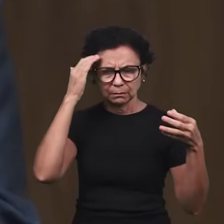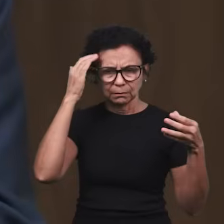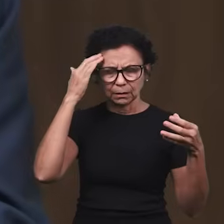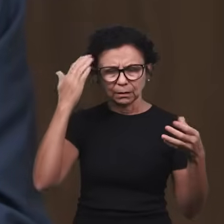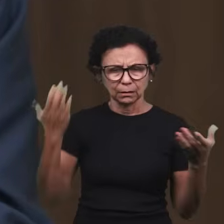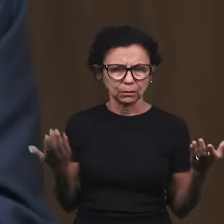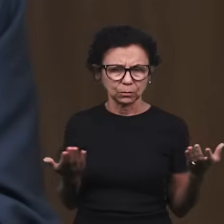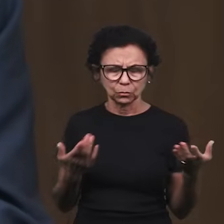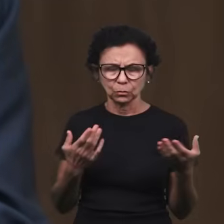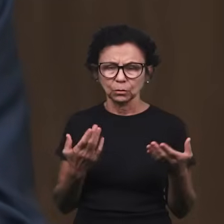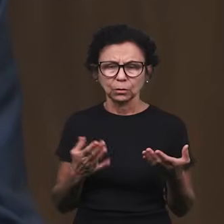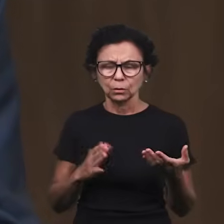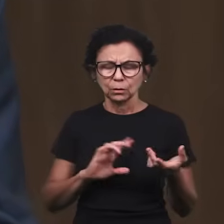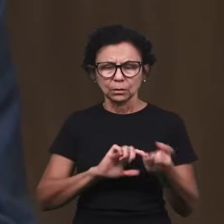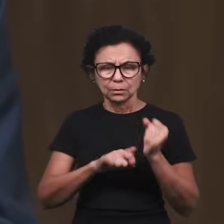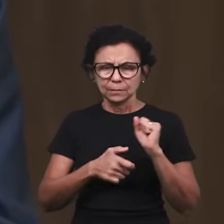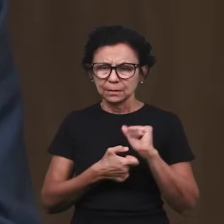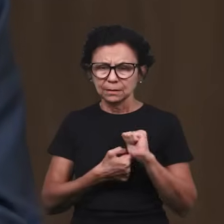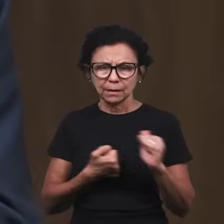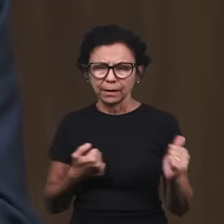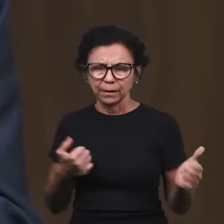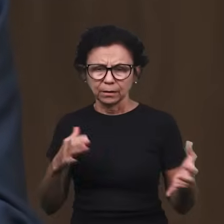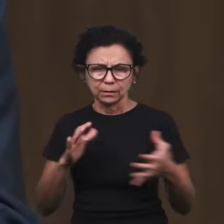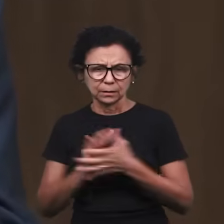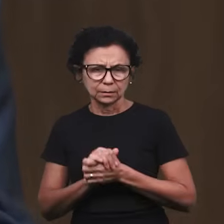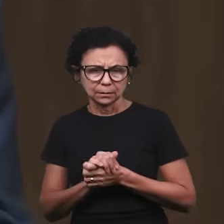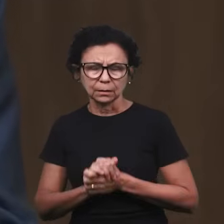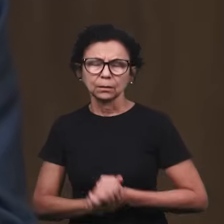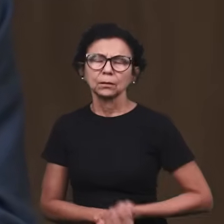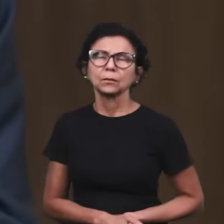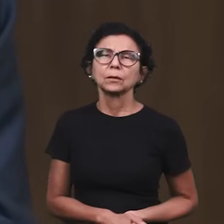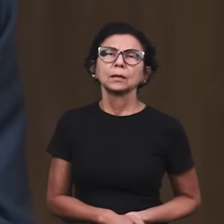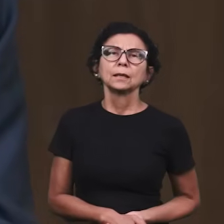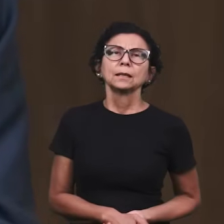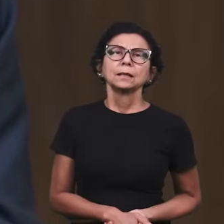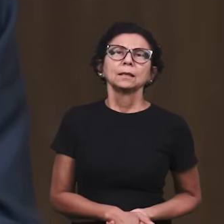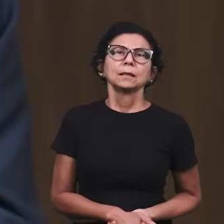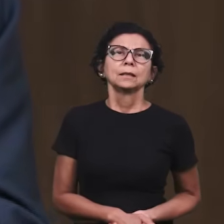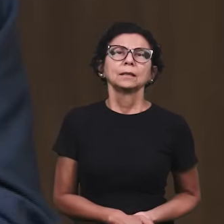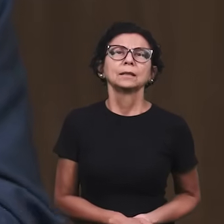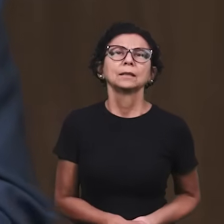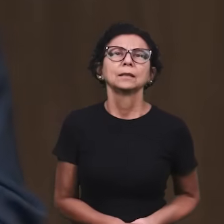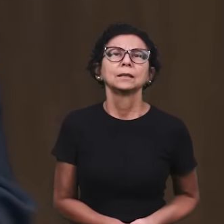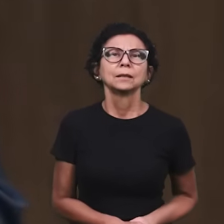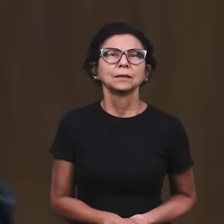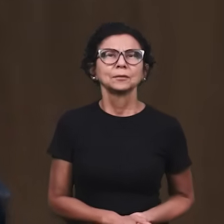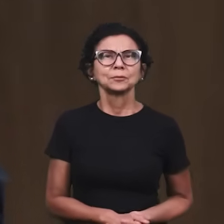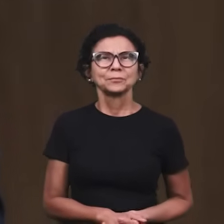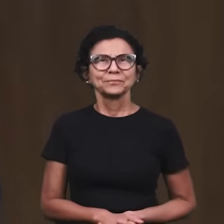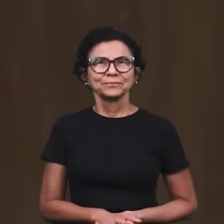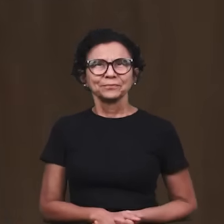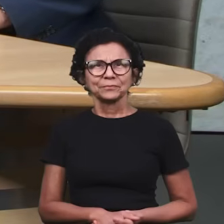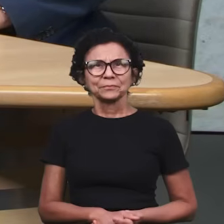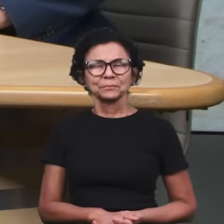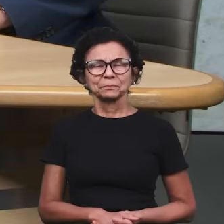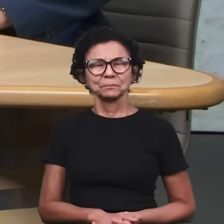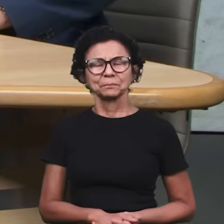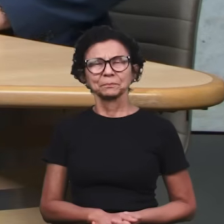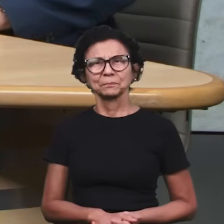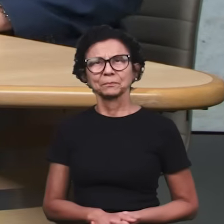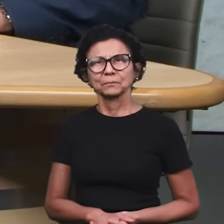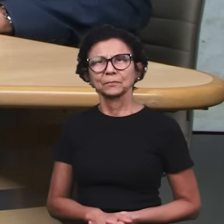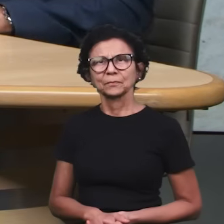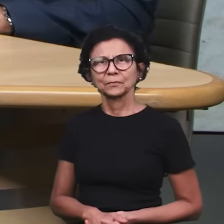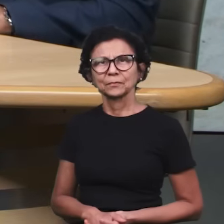procurando. Por exemplo, eu vou falar aqui acho que cada um poderia citar os seus aqui. Não os seus que a gente tenha, né? Não é isso